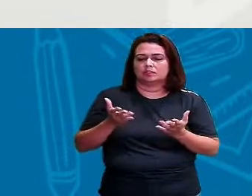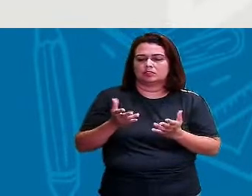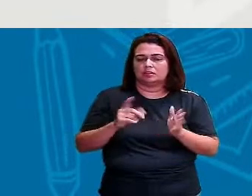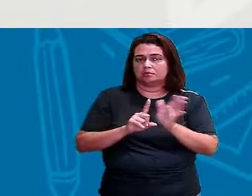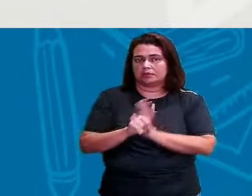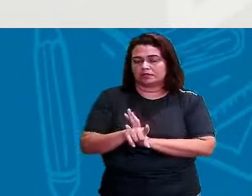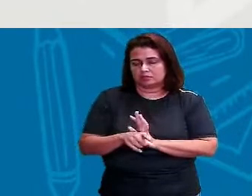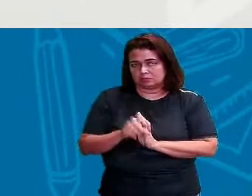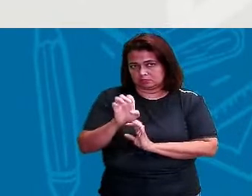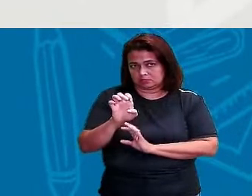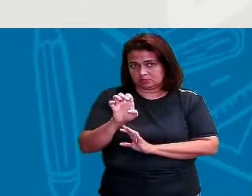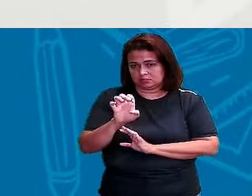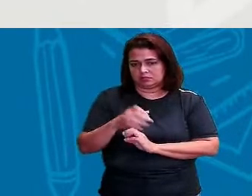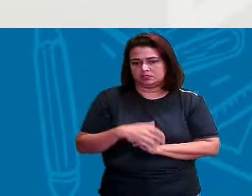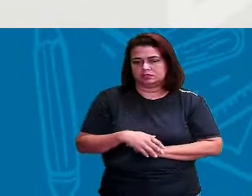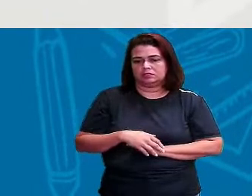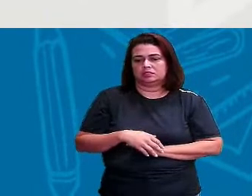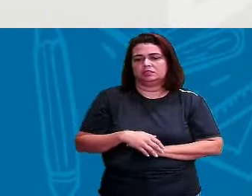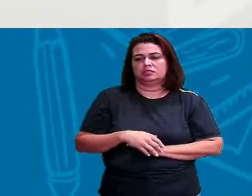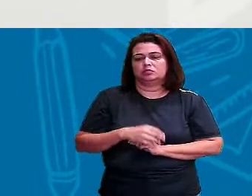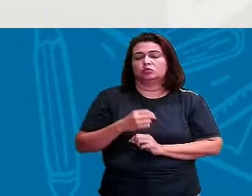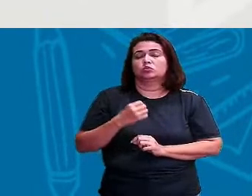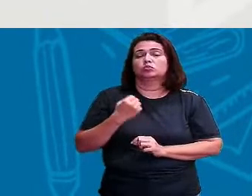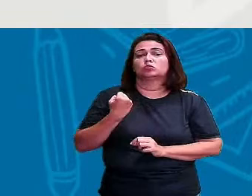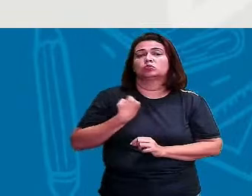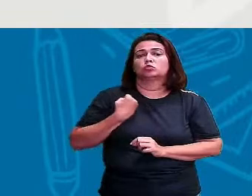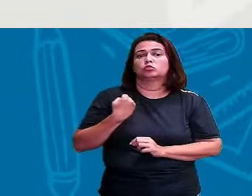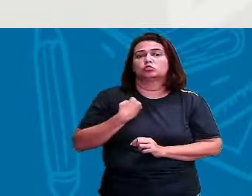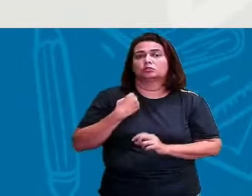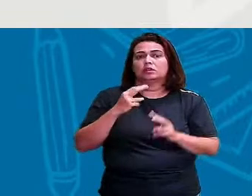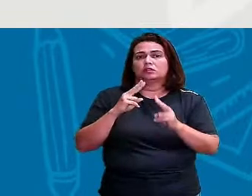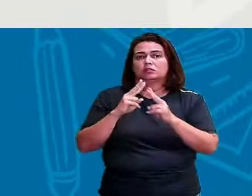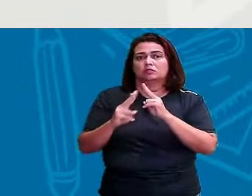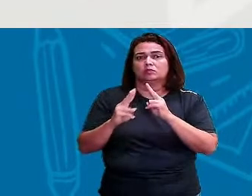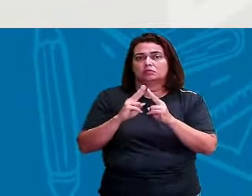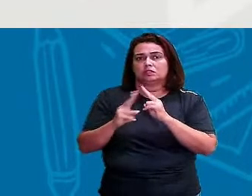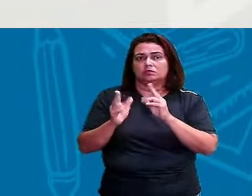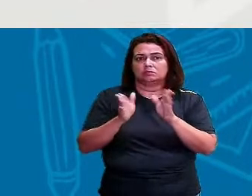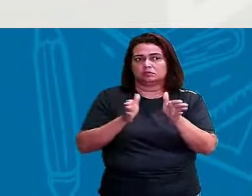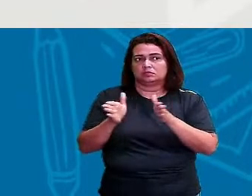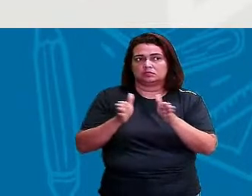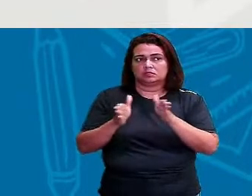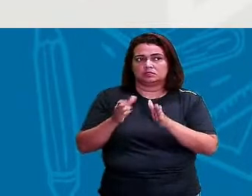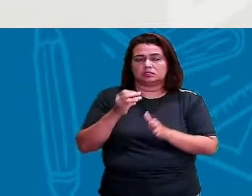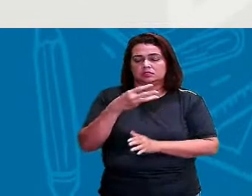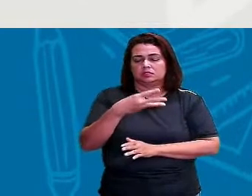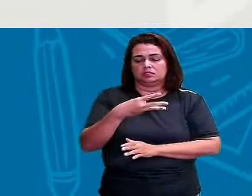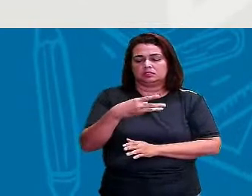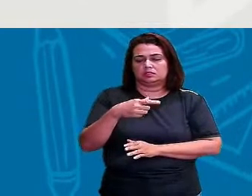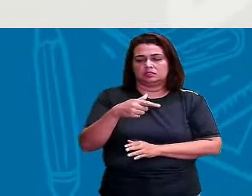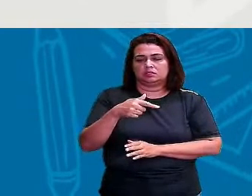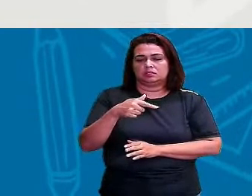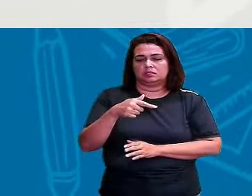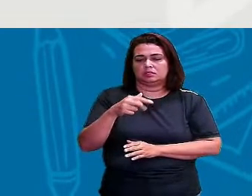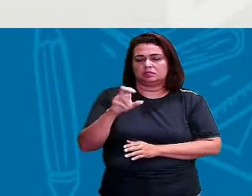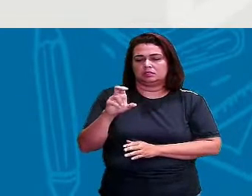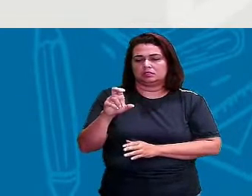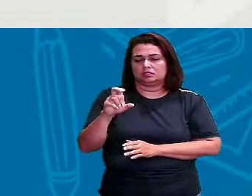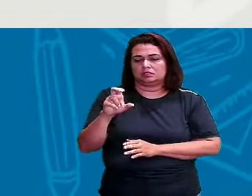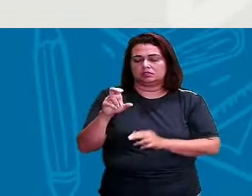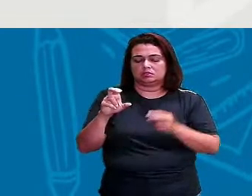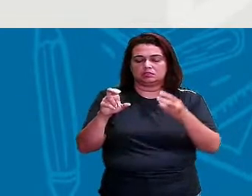E. Qual é o número ímpar que fica entre 375 e